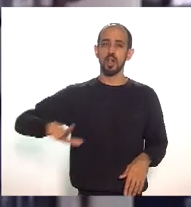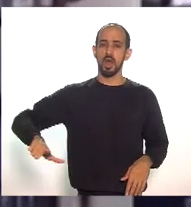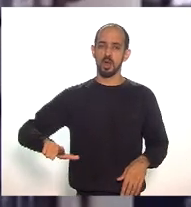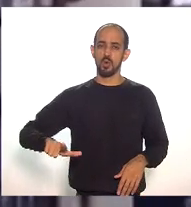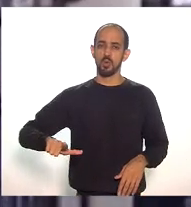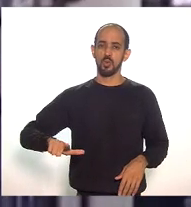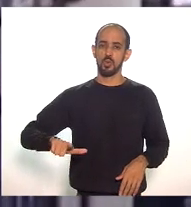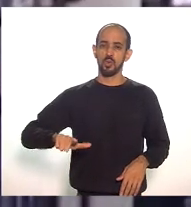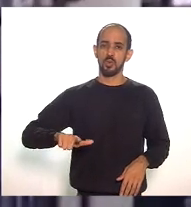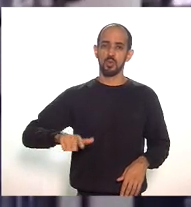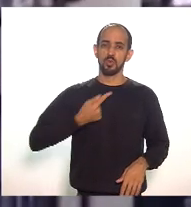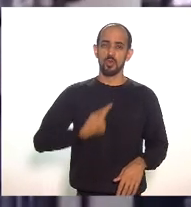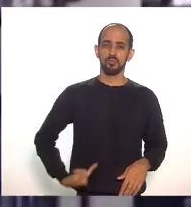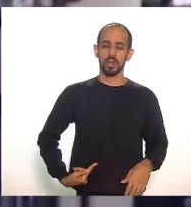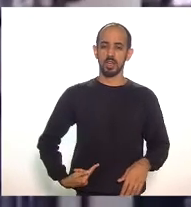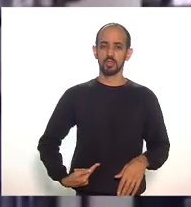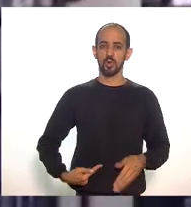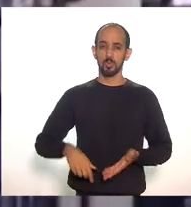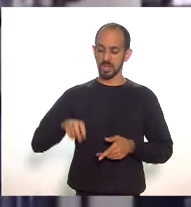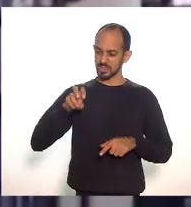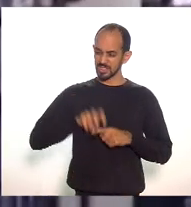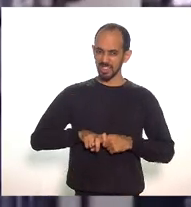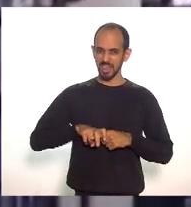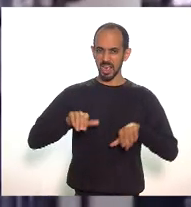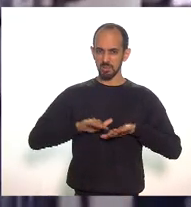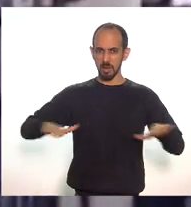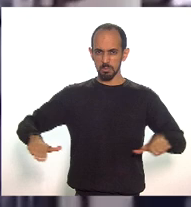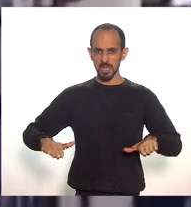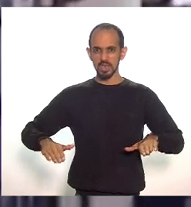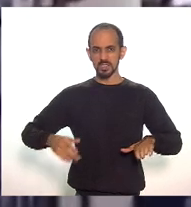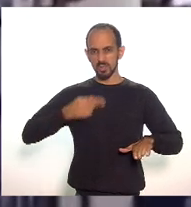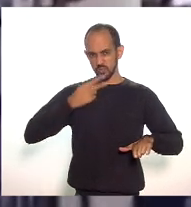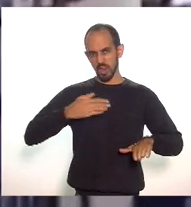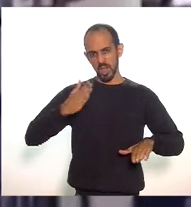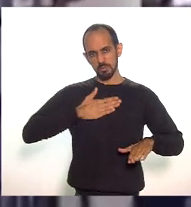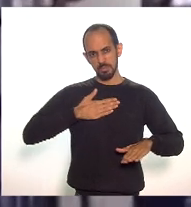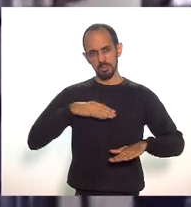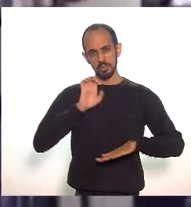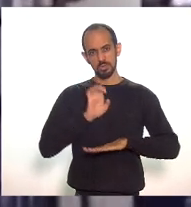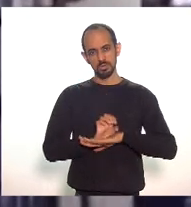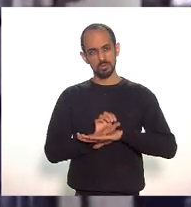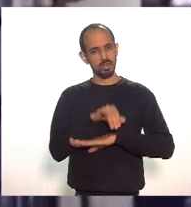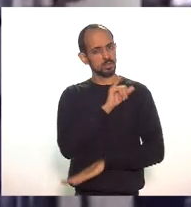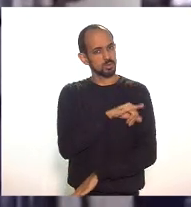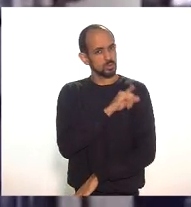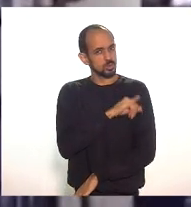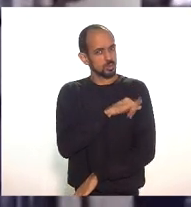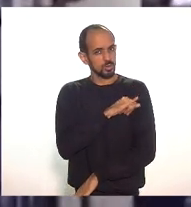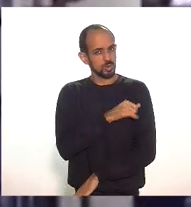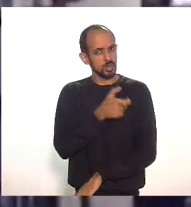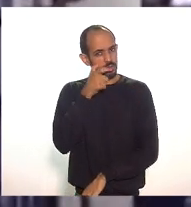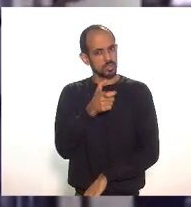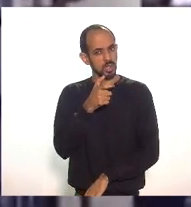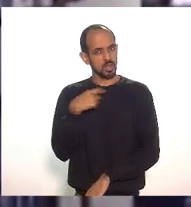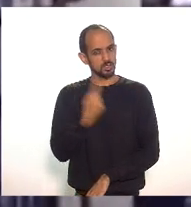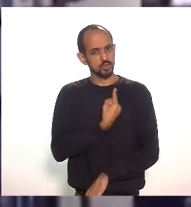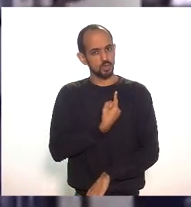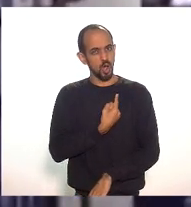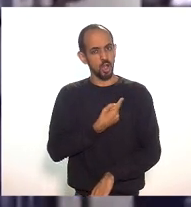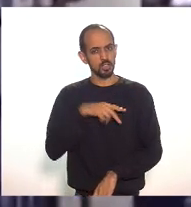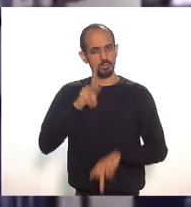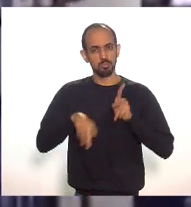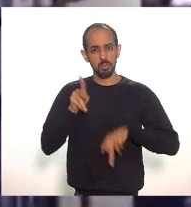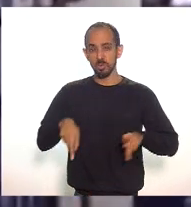do governante para sentar na mesa e defender os interesses do Estado do Rio de Janeiro dos interesses do Povo Fluminense